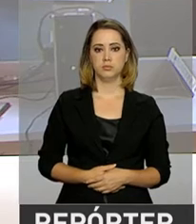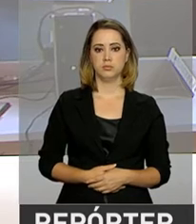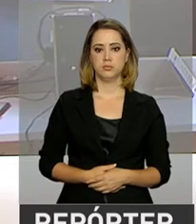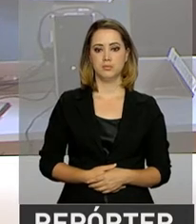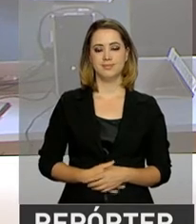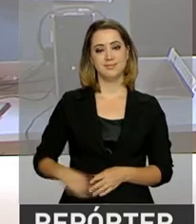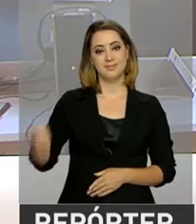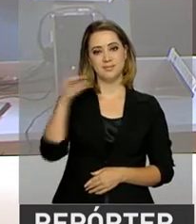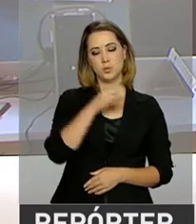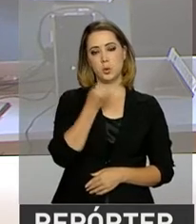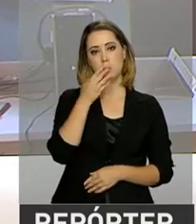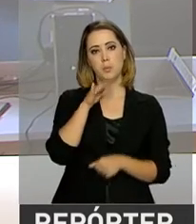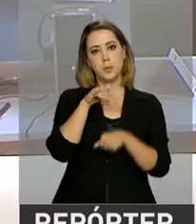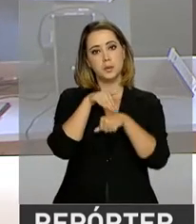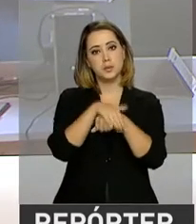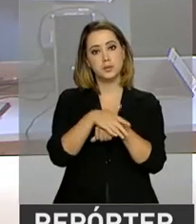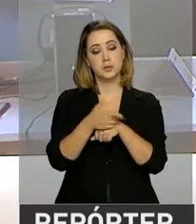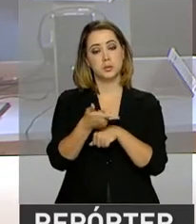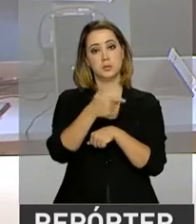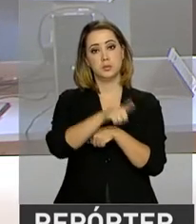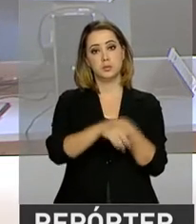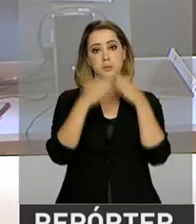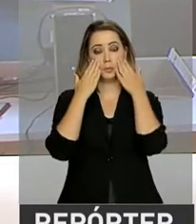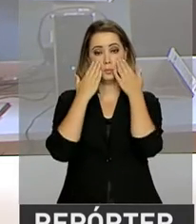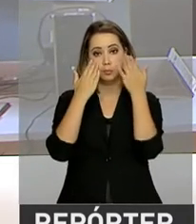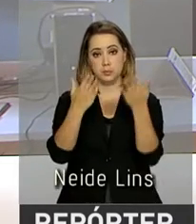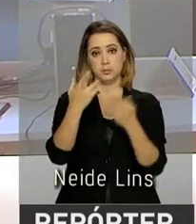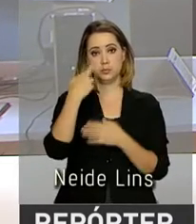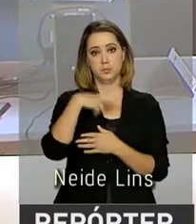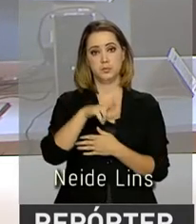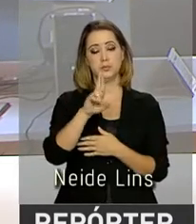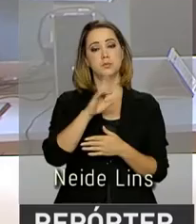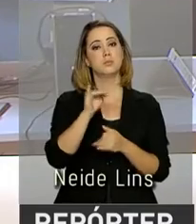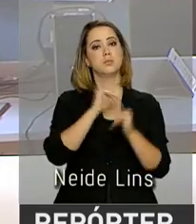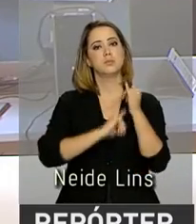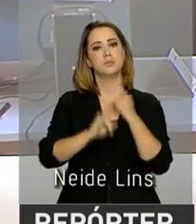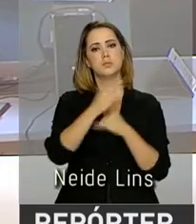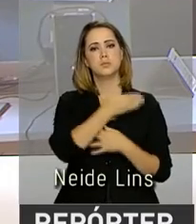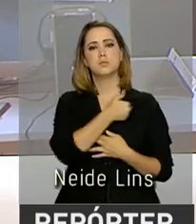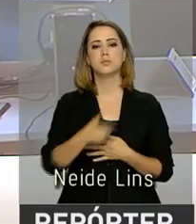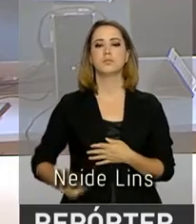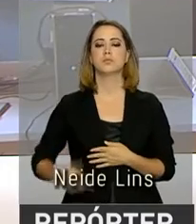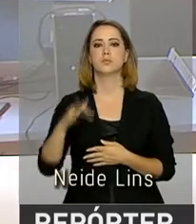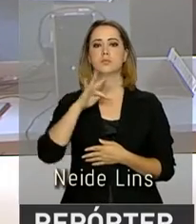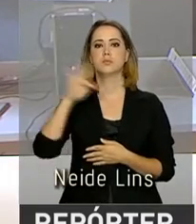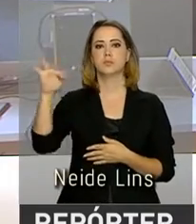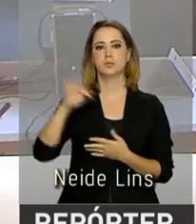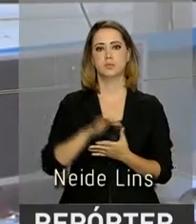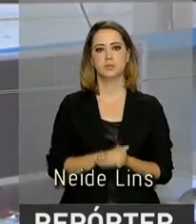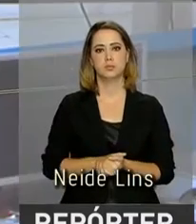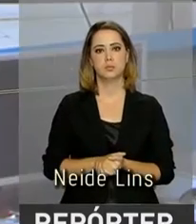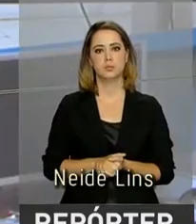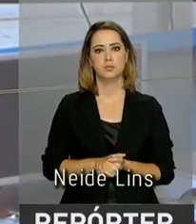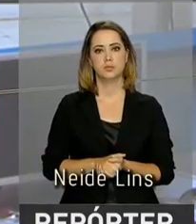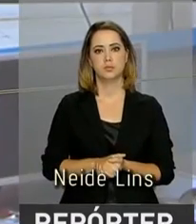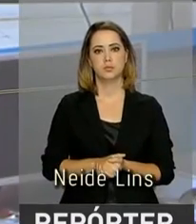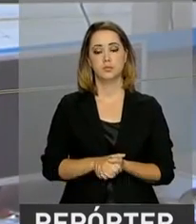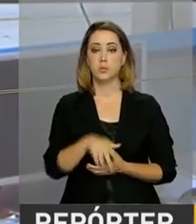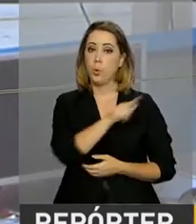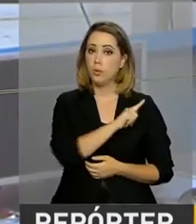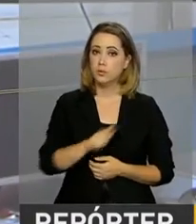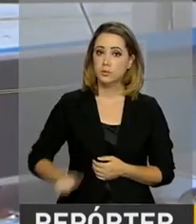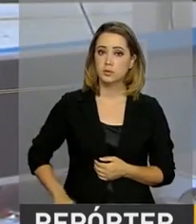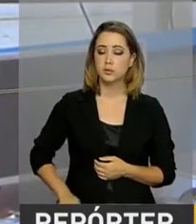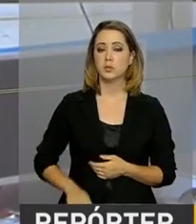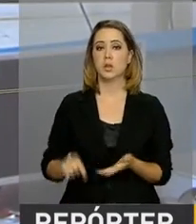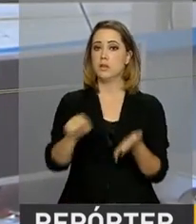olá boa noite no ar mais uma edição do repórter nbr com as notícias do governo federal governadores